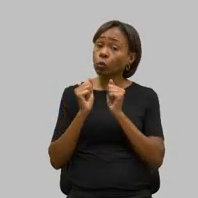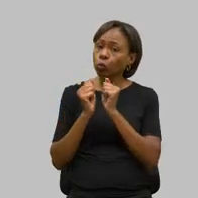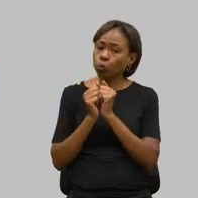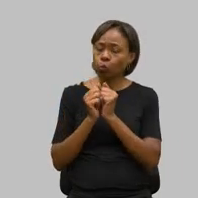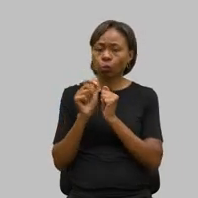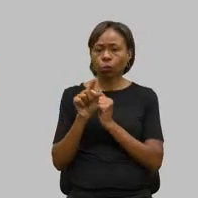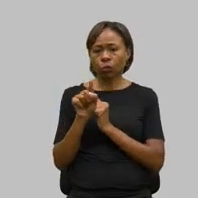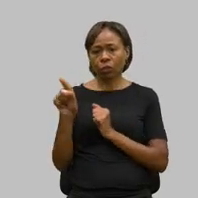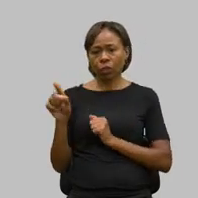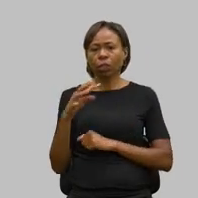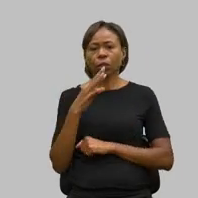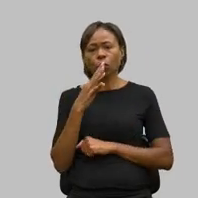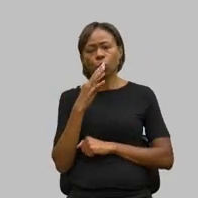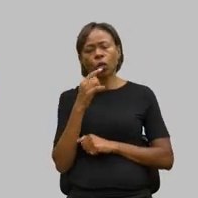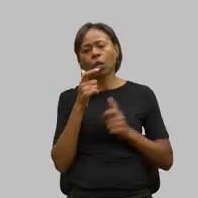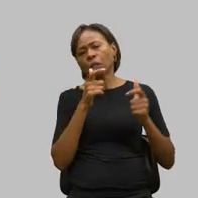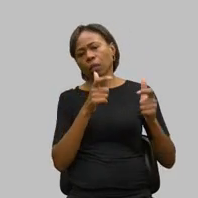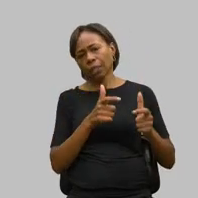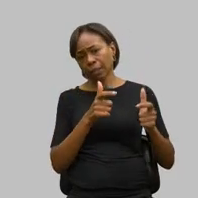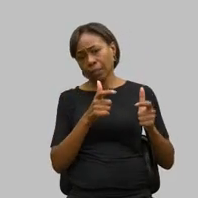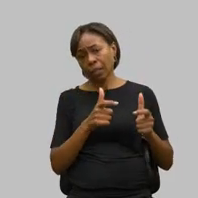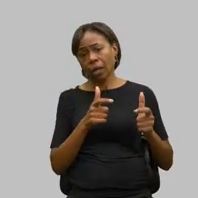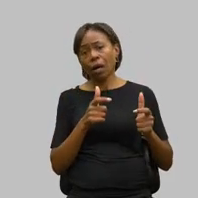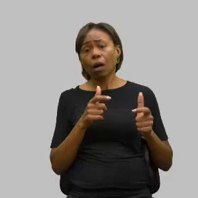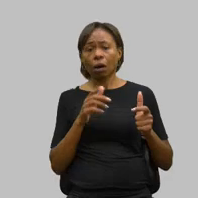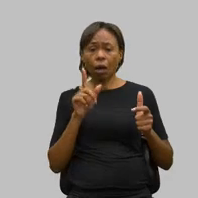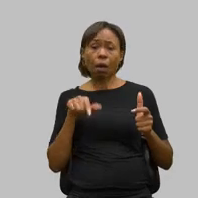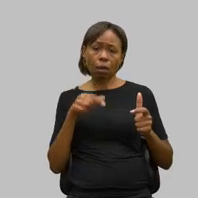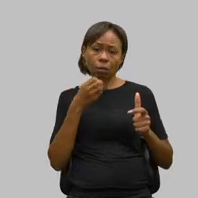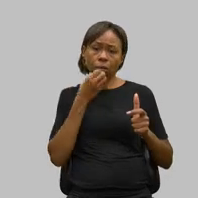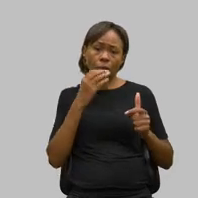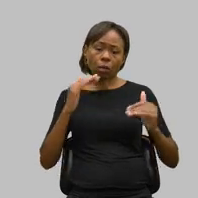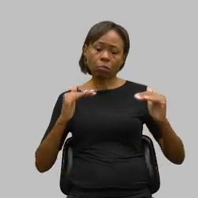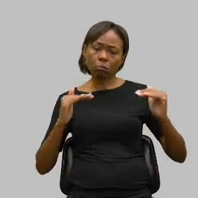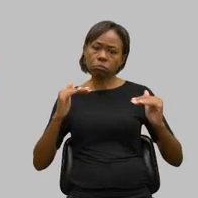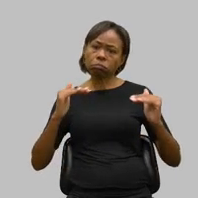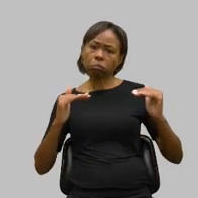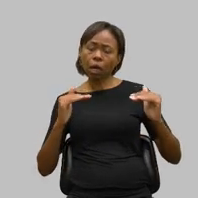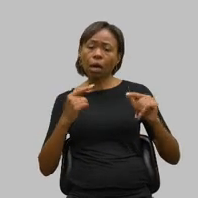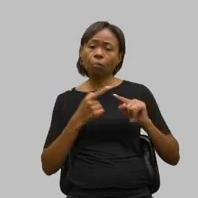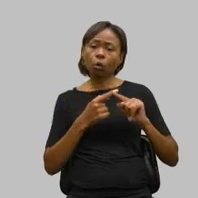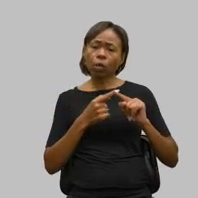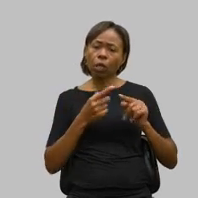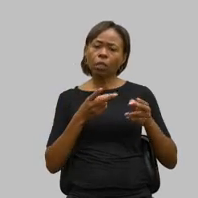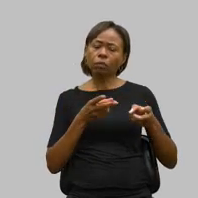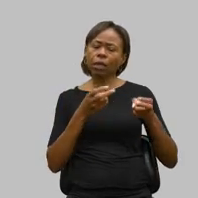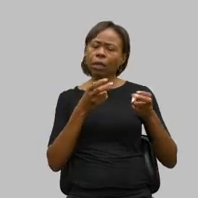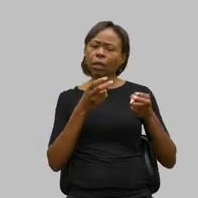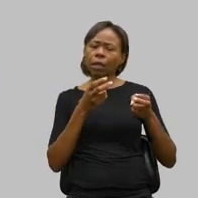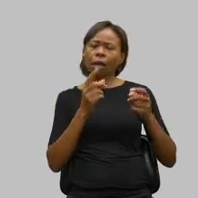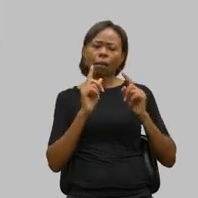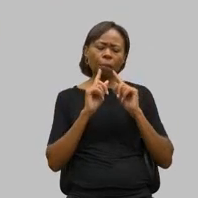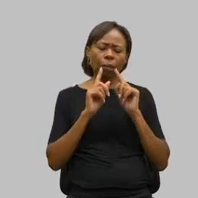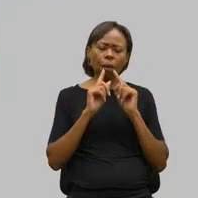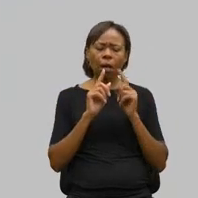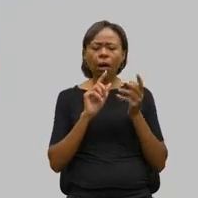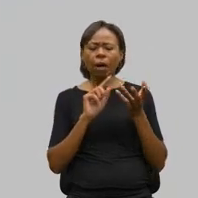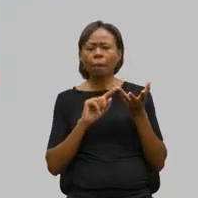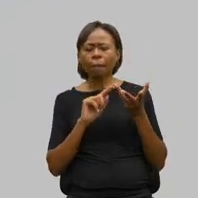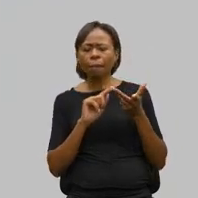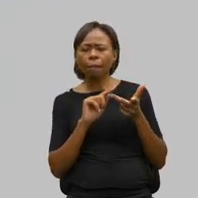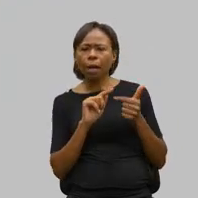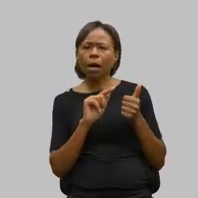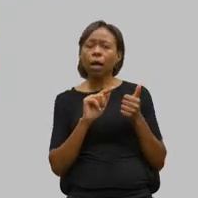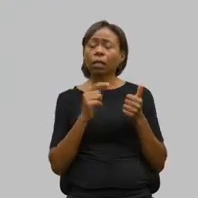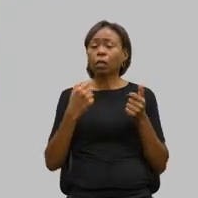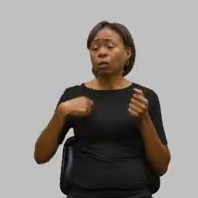muita capacidade, que acaba sendo um ponto de equilíbrio. A gente escuta pleitos toda hora. Eu preciso ter alguém que eu possa